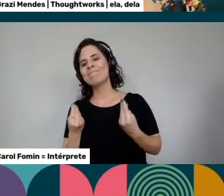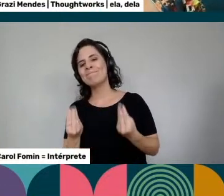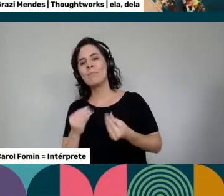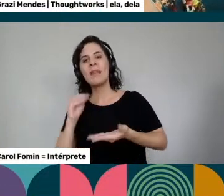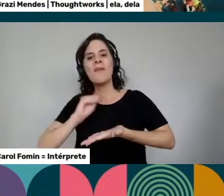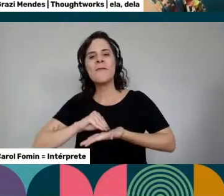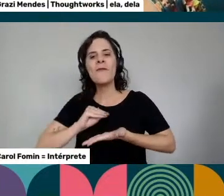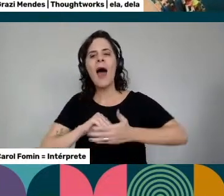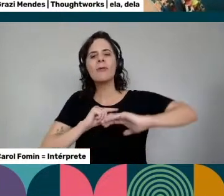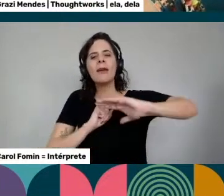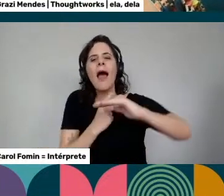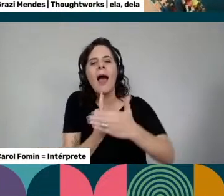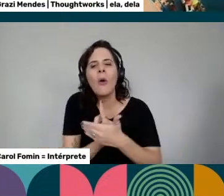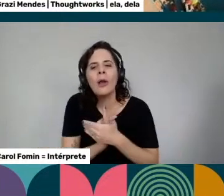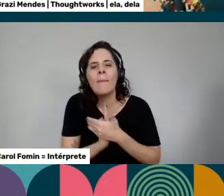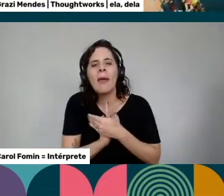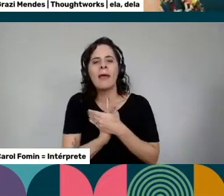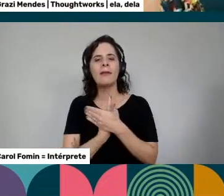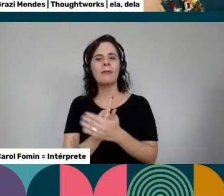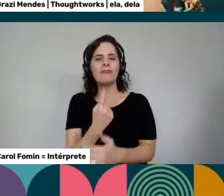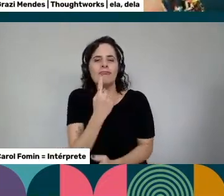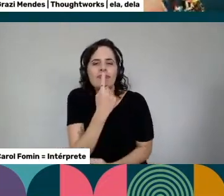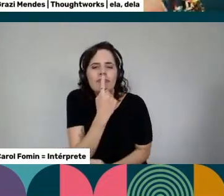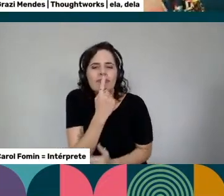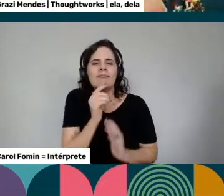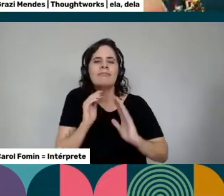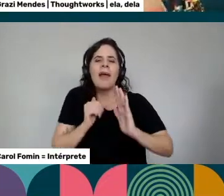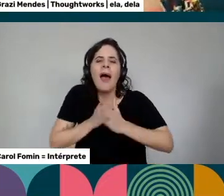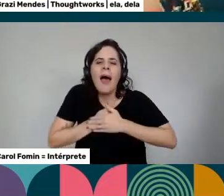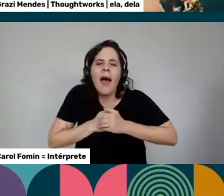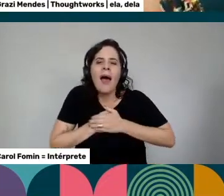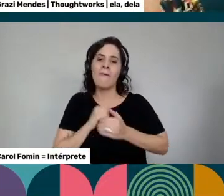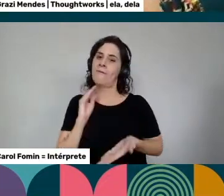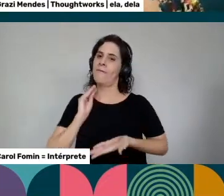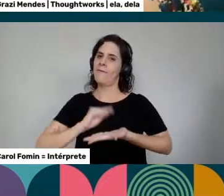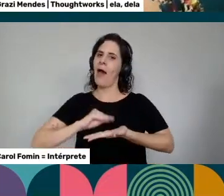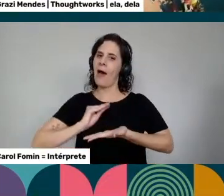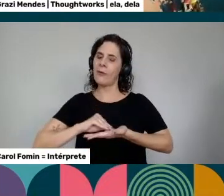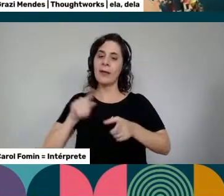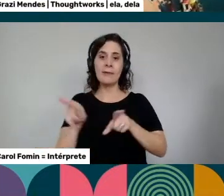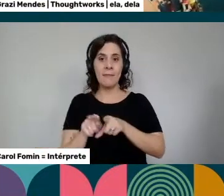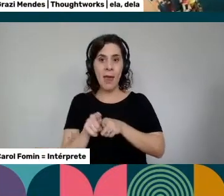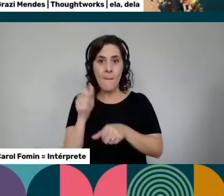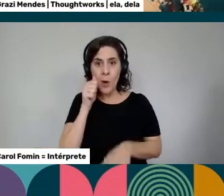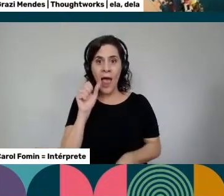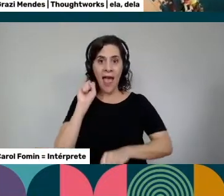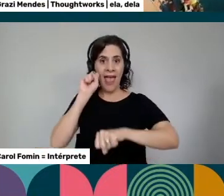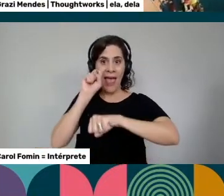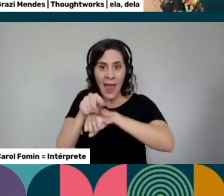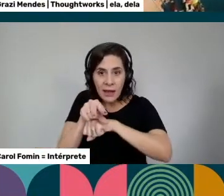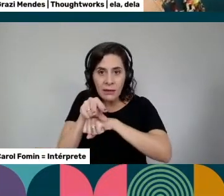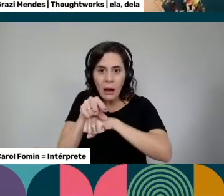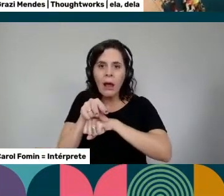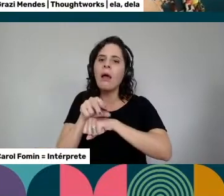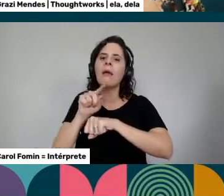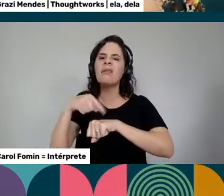para receber as pessoas negras, as mulheres negras, sobretudo fazer com que elas permaneçam, né? A gente vê algumas ações para